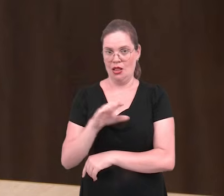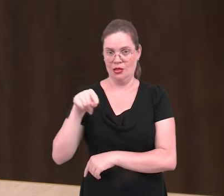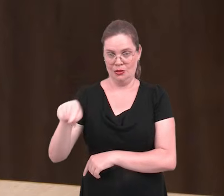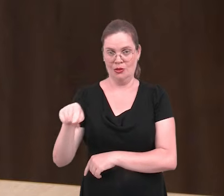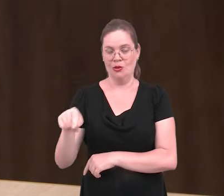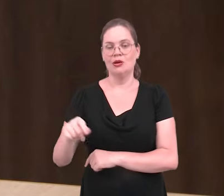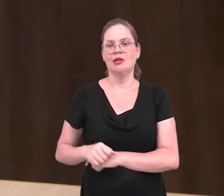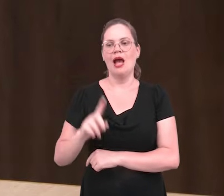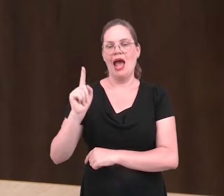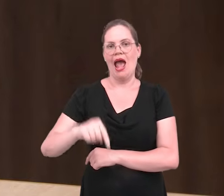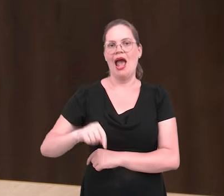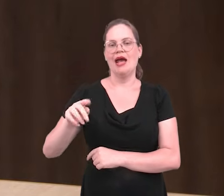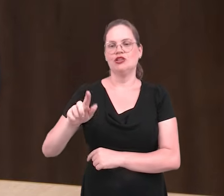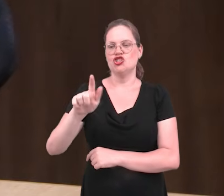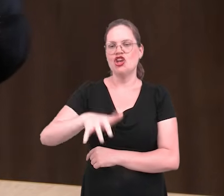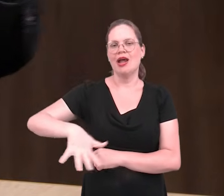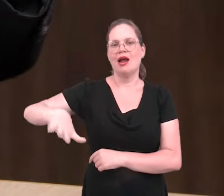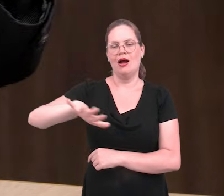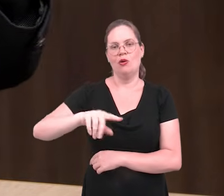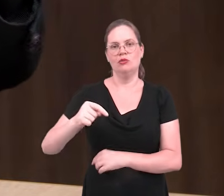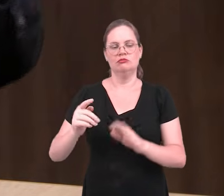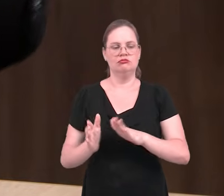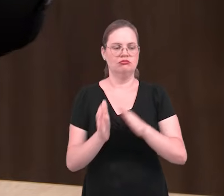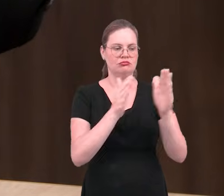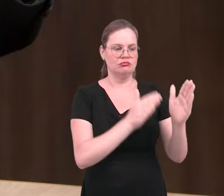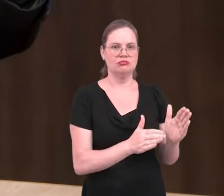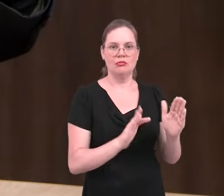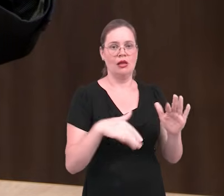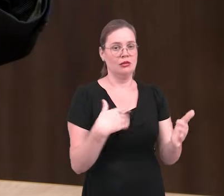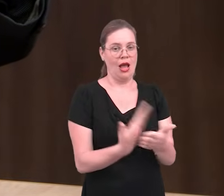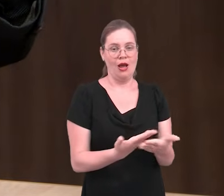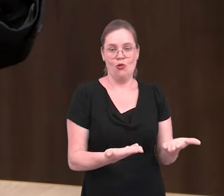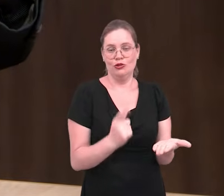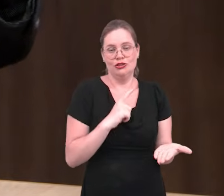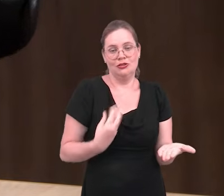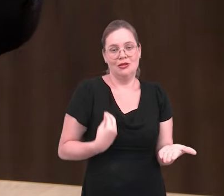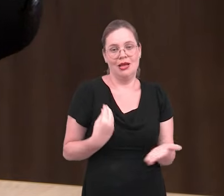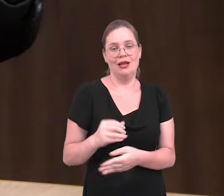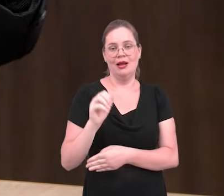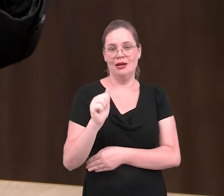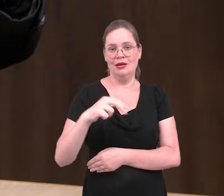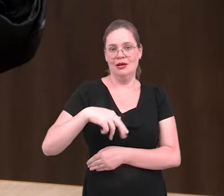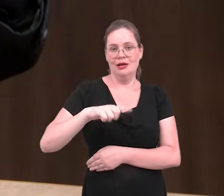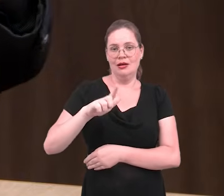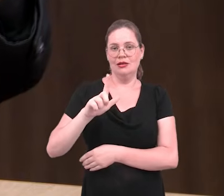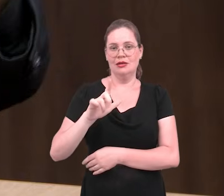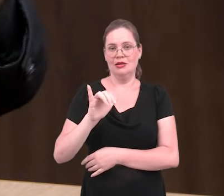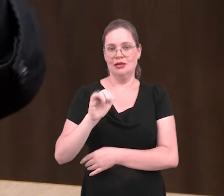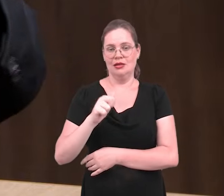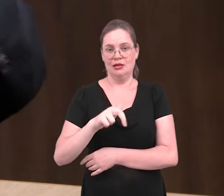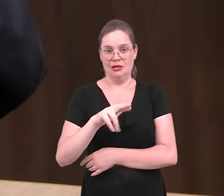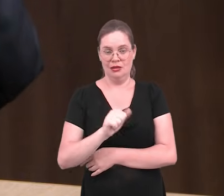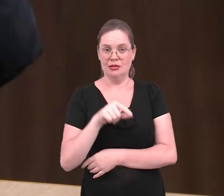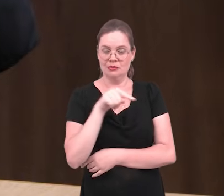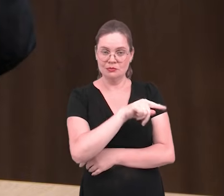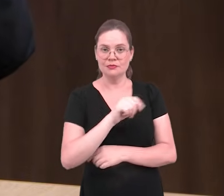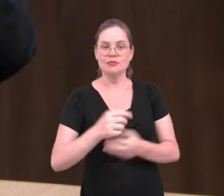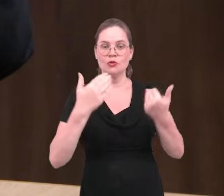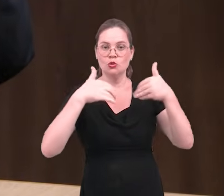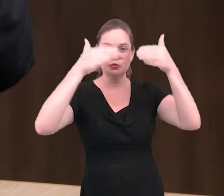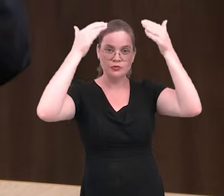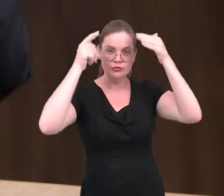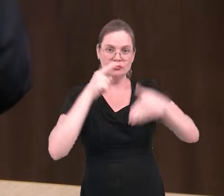que era a Igreja Universal, e de outro lado, até os dias de hoje, a Igreja Anglicana, onde o